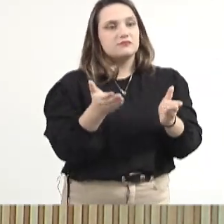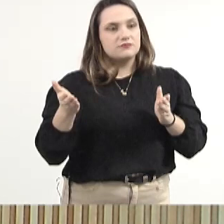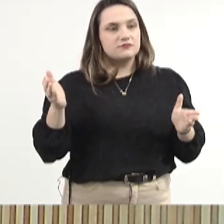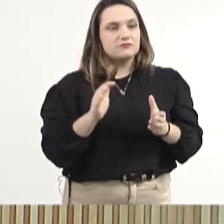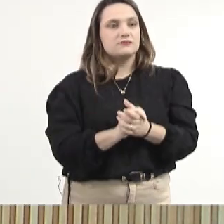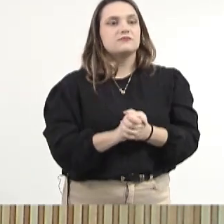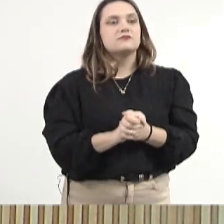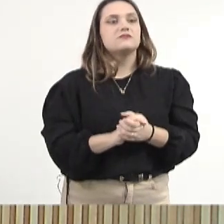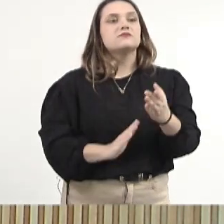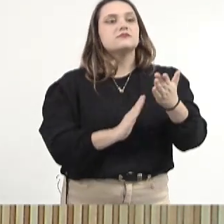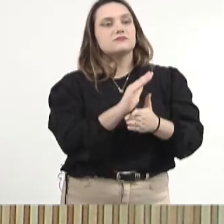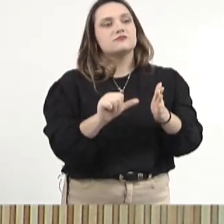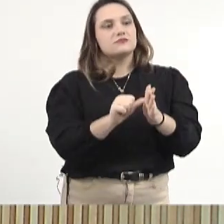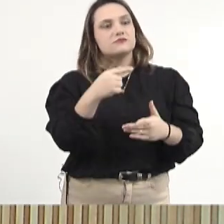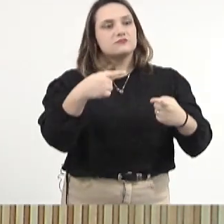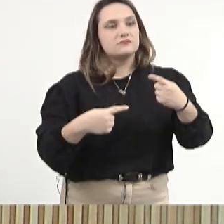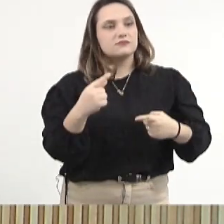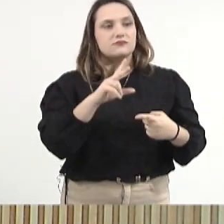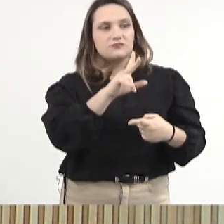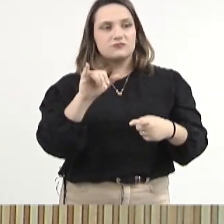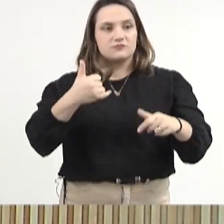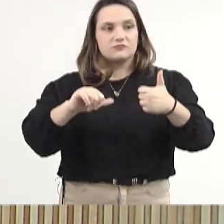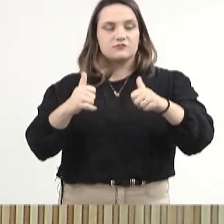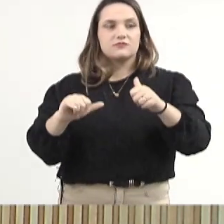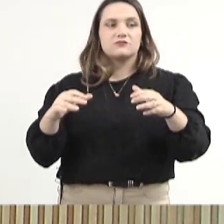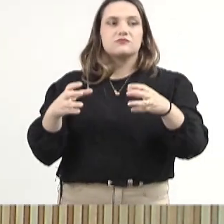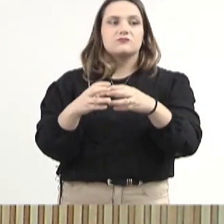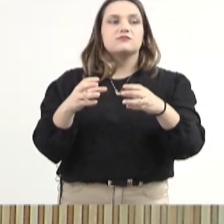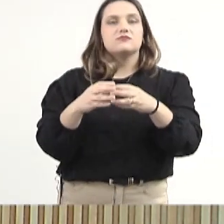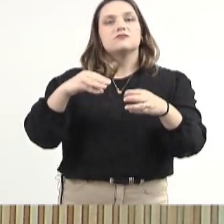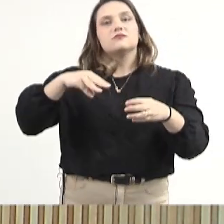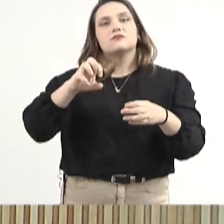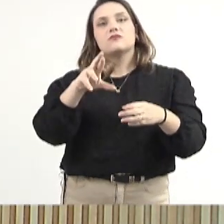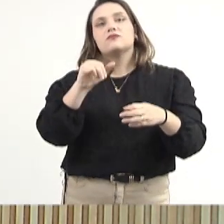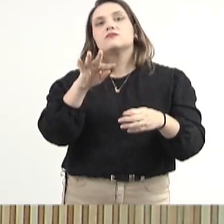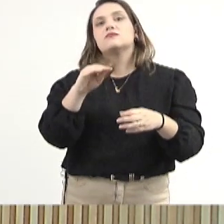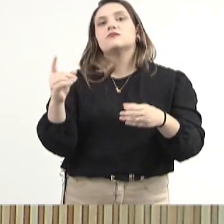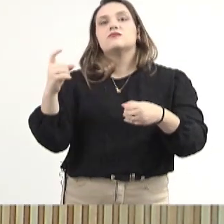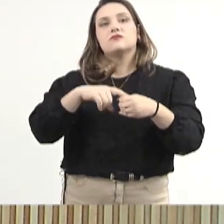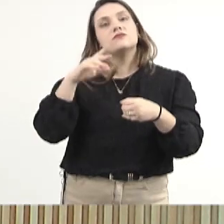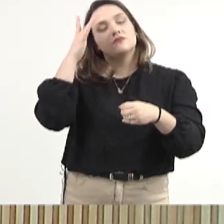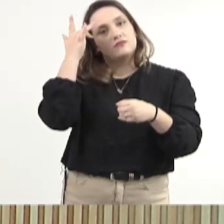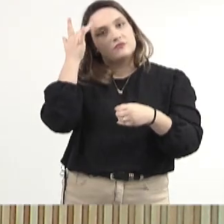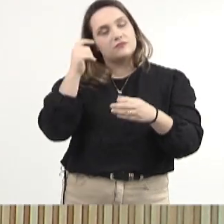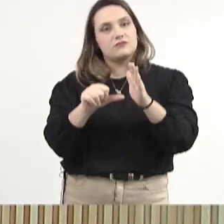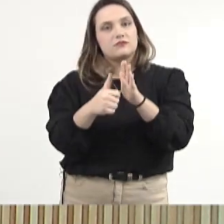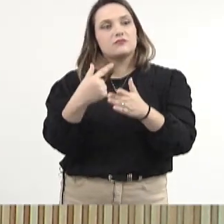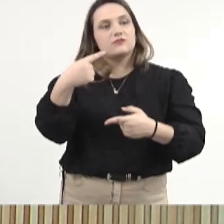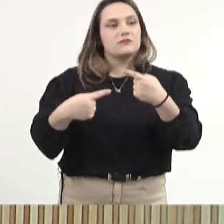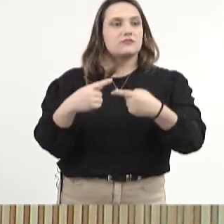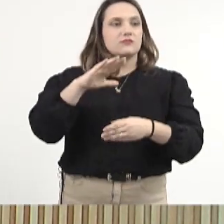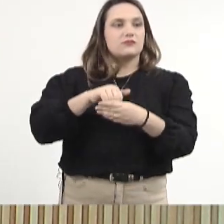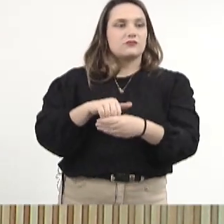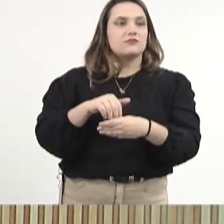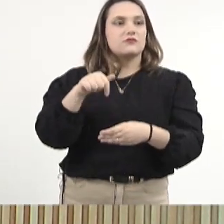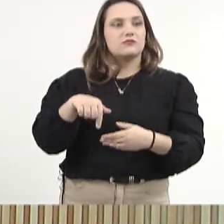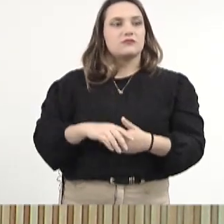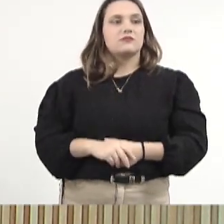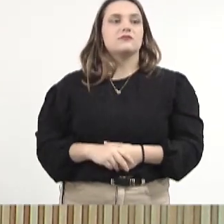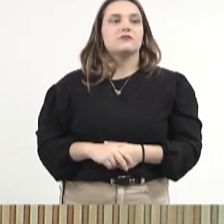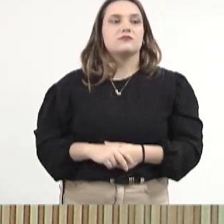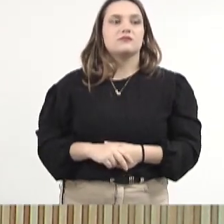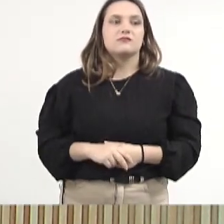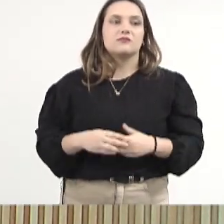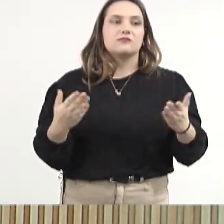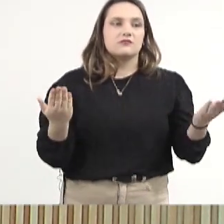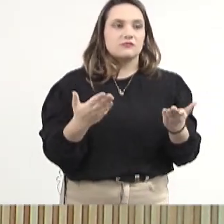Matéria aprovada em primeira discussão, vai para análise das comissões de mérito e deve ser votada amanhã em segunda discussão pelos deputados estaduais.